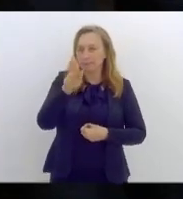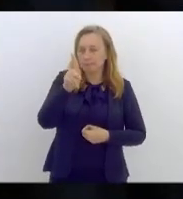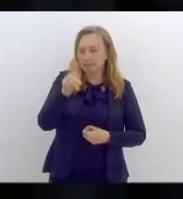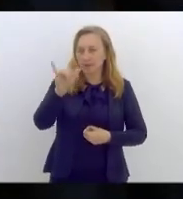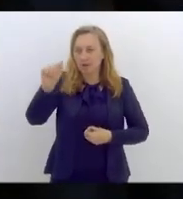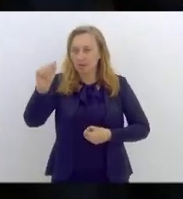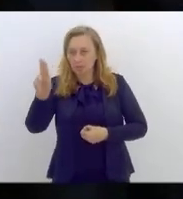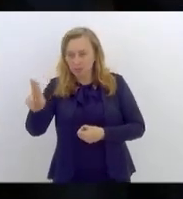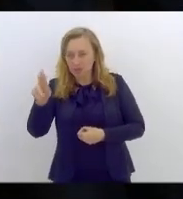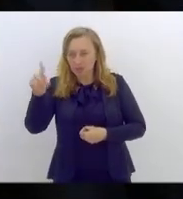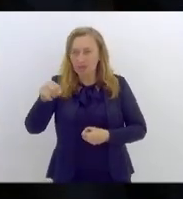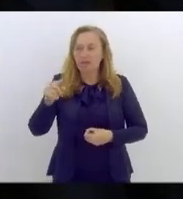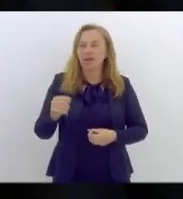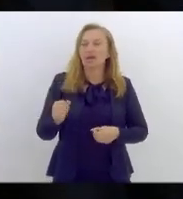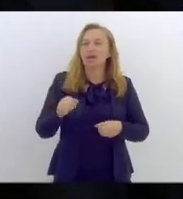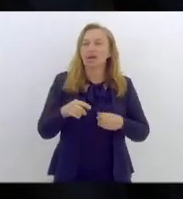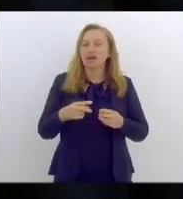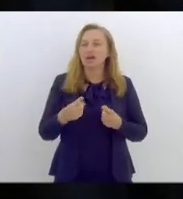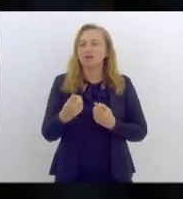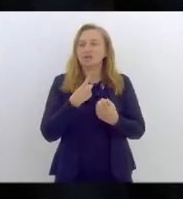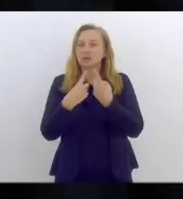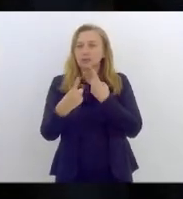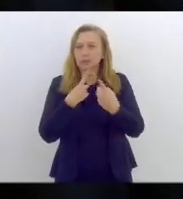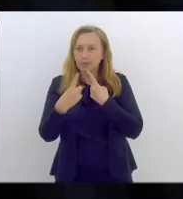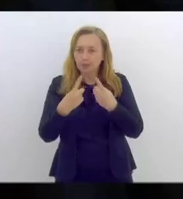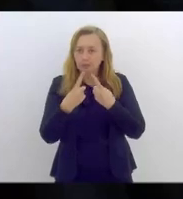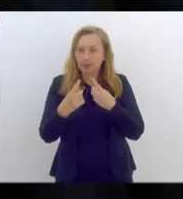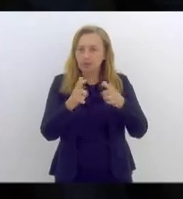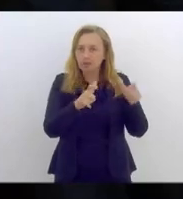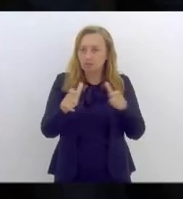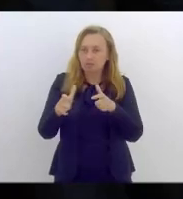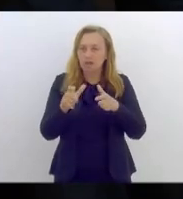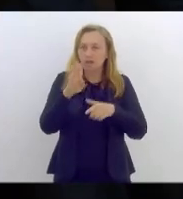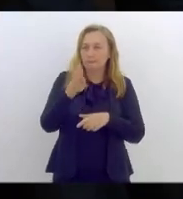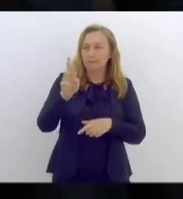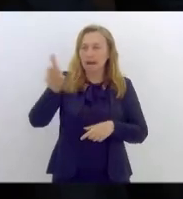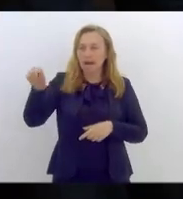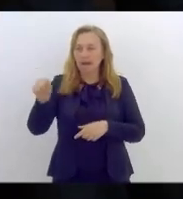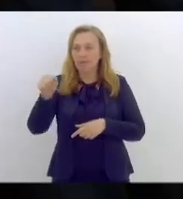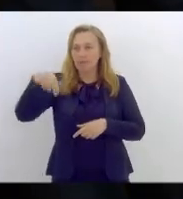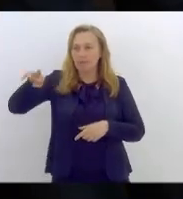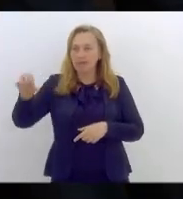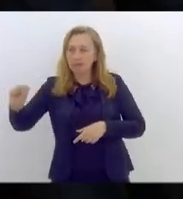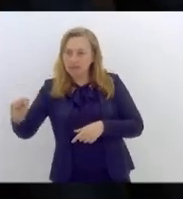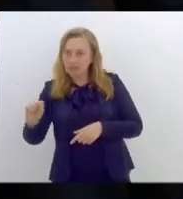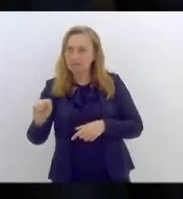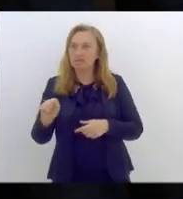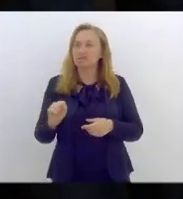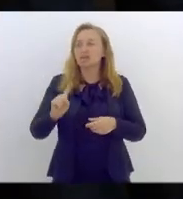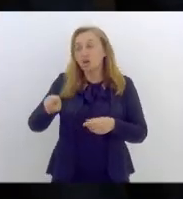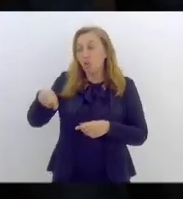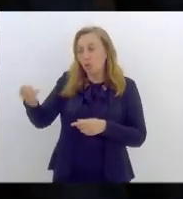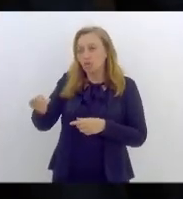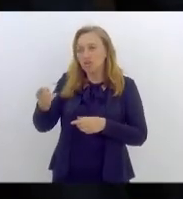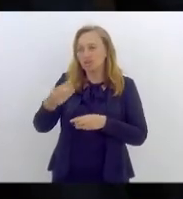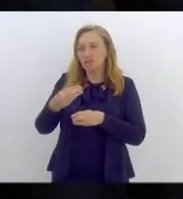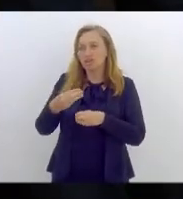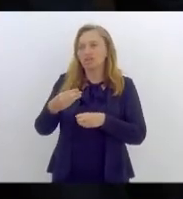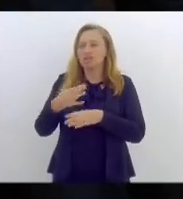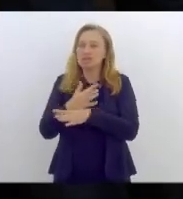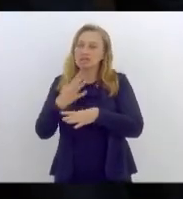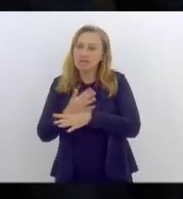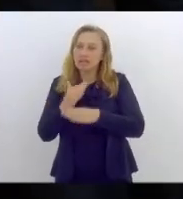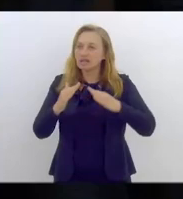que dão acesso ali no Turvo conservatório Barra Mansa que vai para para as outras cidades e